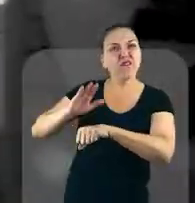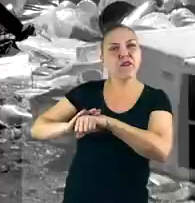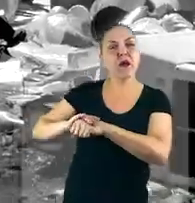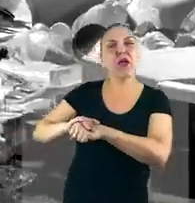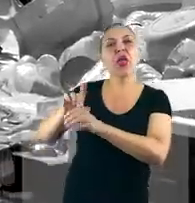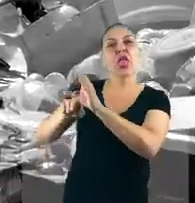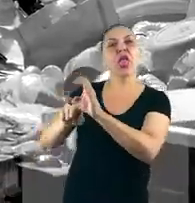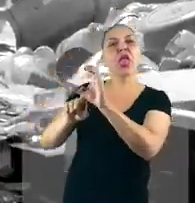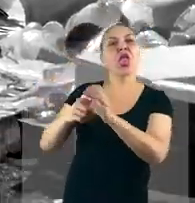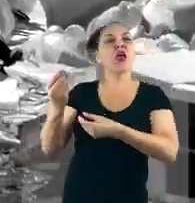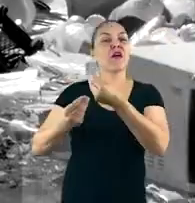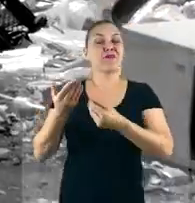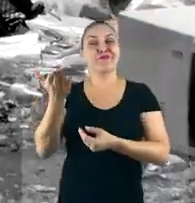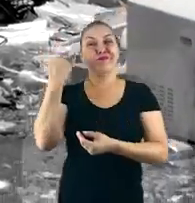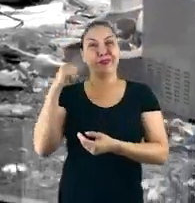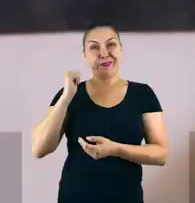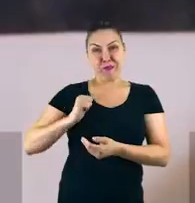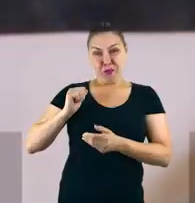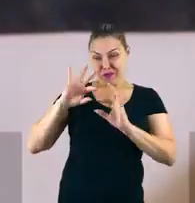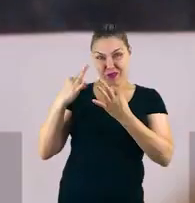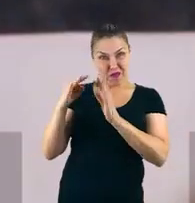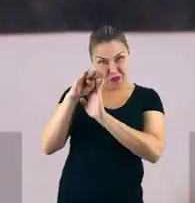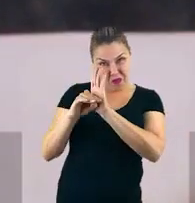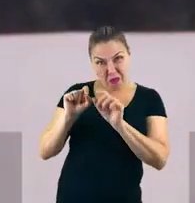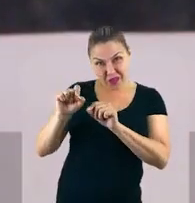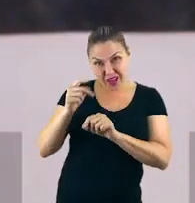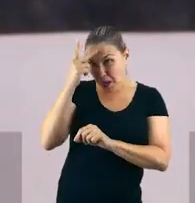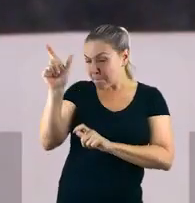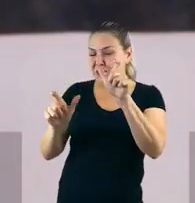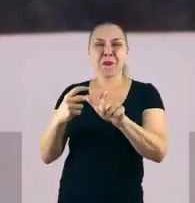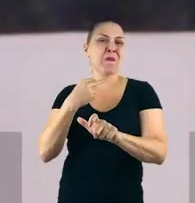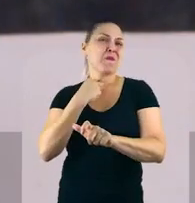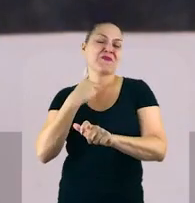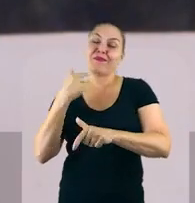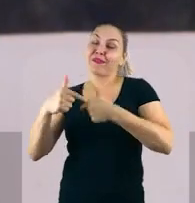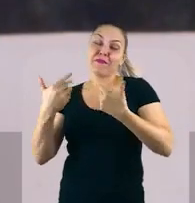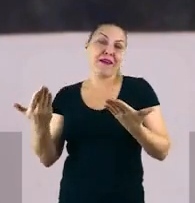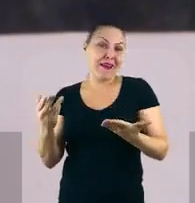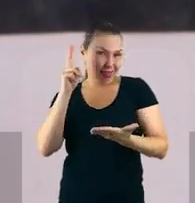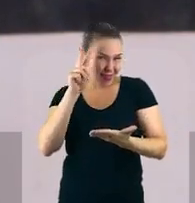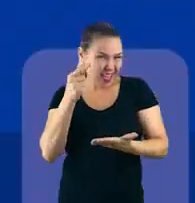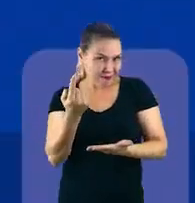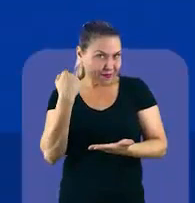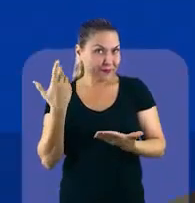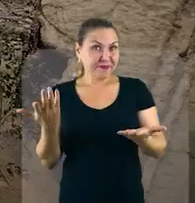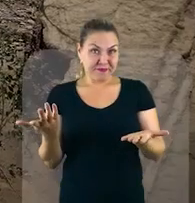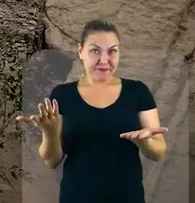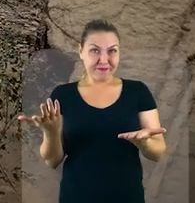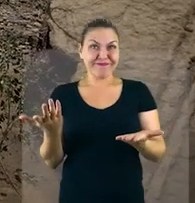pessoas não podiam trabalhar. Lembra? Muita gente deixou de arrumar um emprego, justamente para não perder o Bolsa Família.